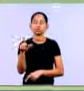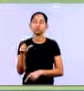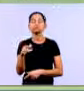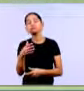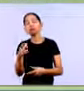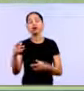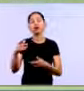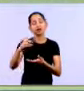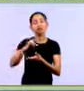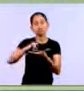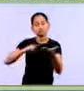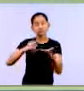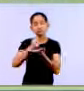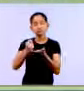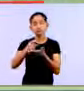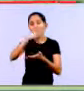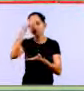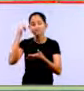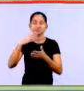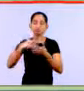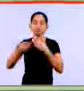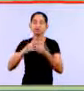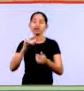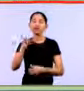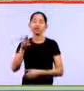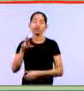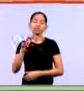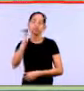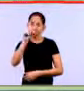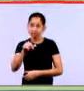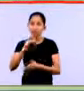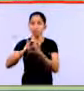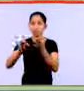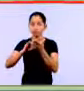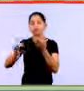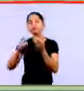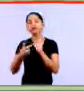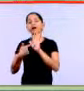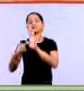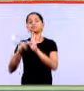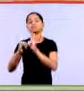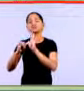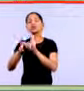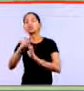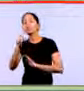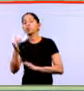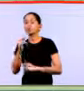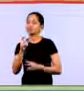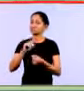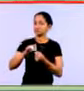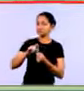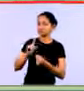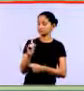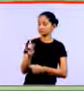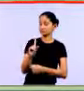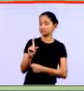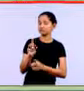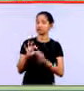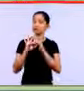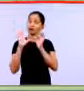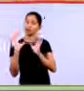de nota fiscal e declaração de imposto de renda. São aquelas obrigações de fazer, não fazer ou